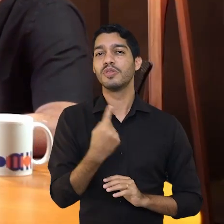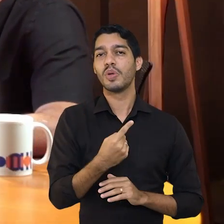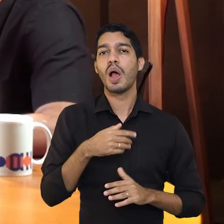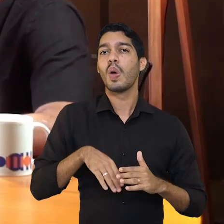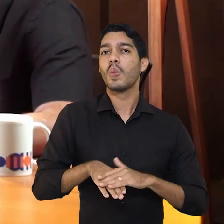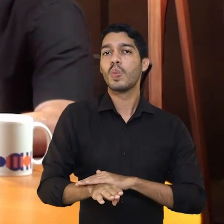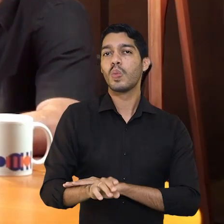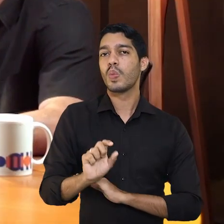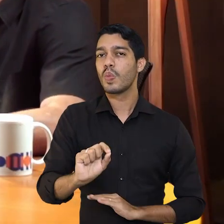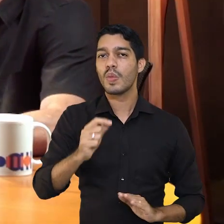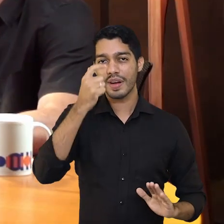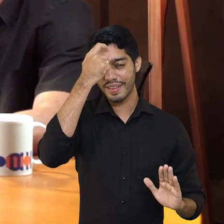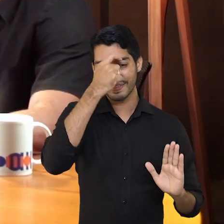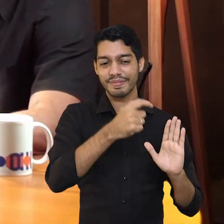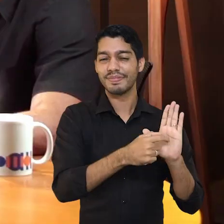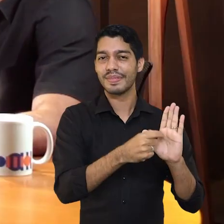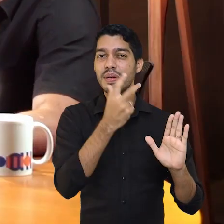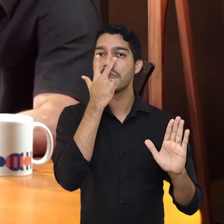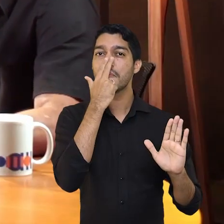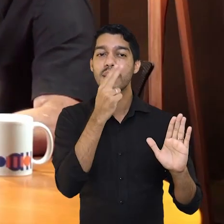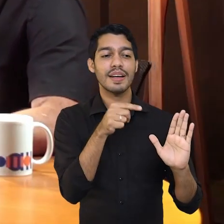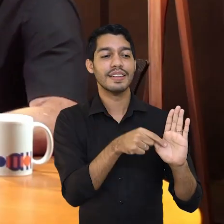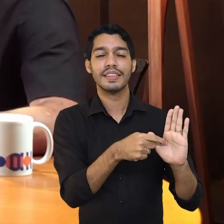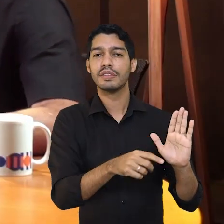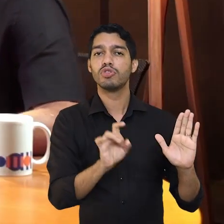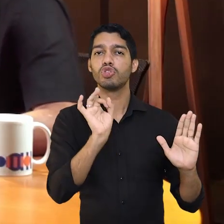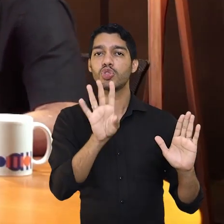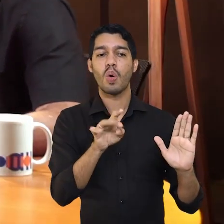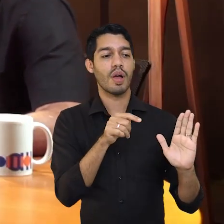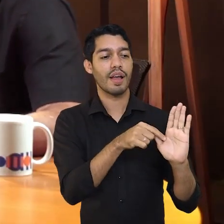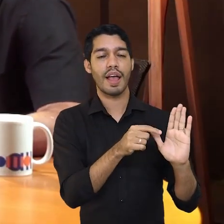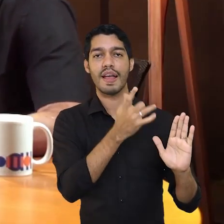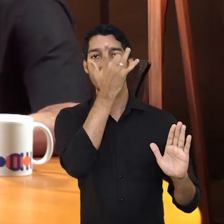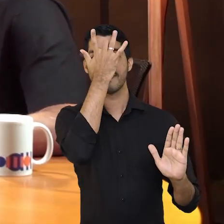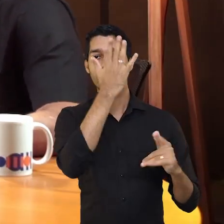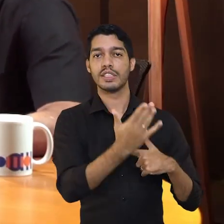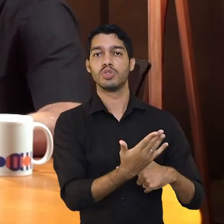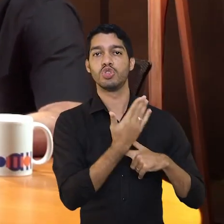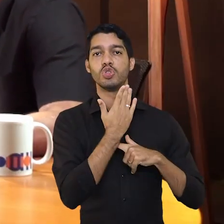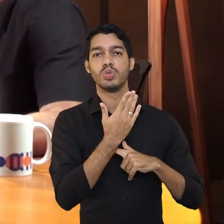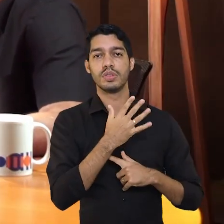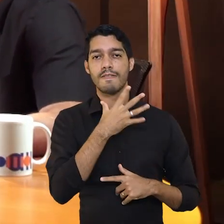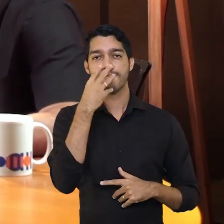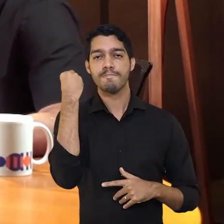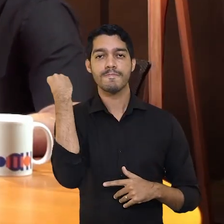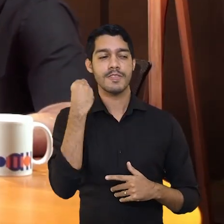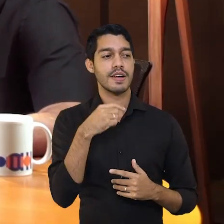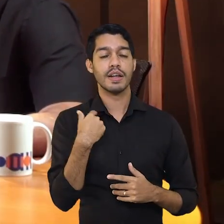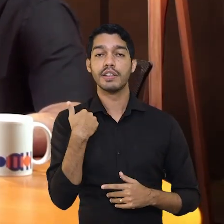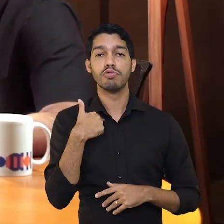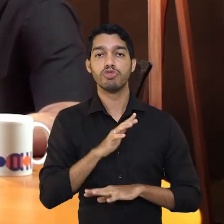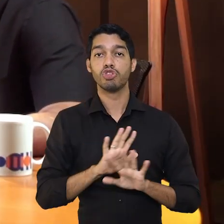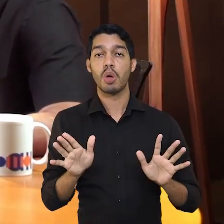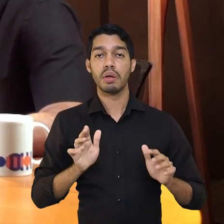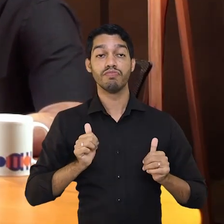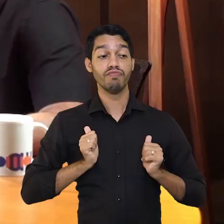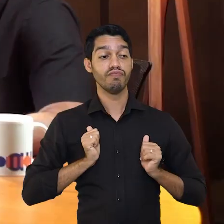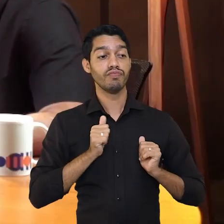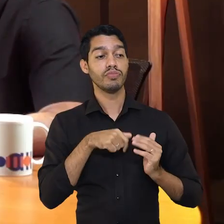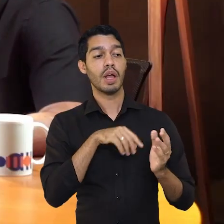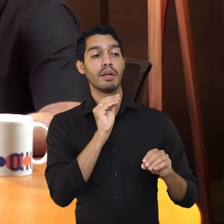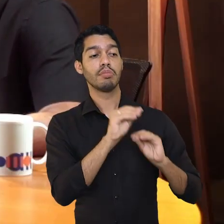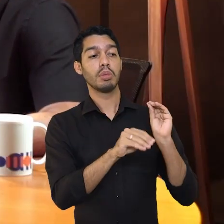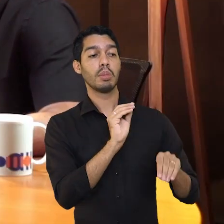a pensar na inteligência artificial como talvez algo que vai facilitar a nossa vida, operacionalizar alguns processos, vai nos dar